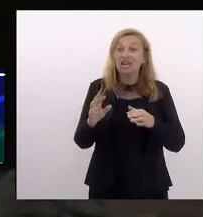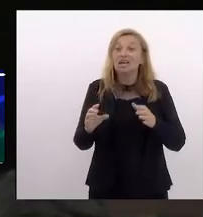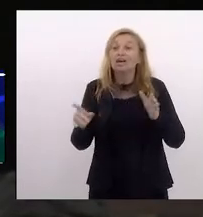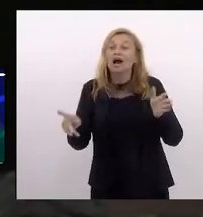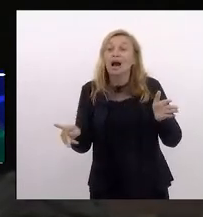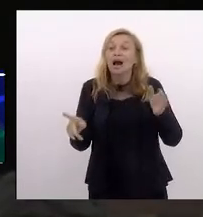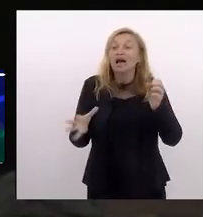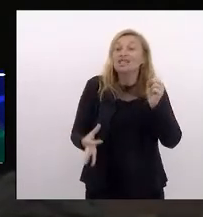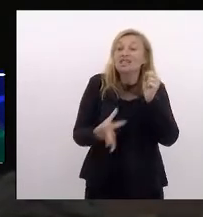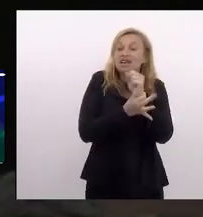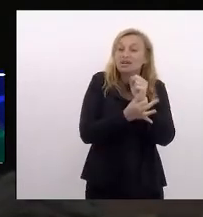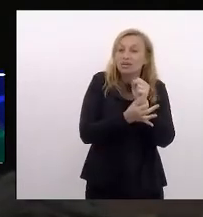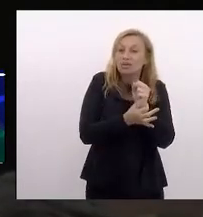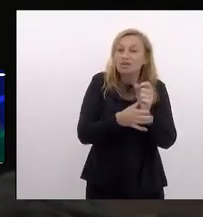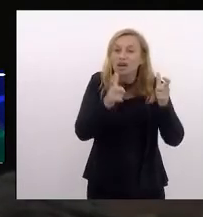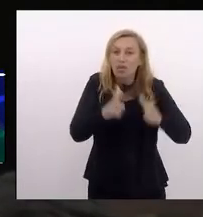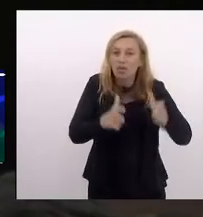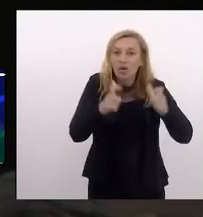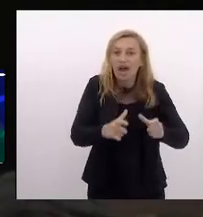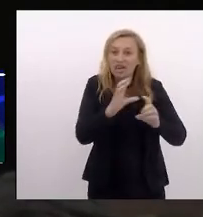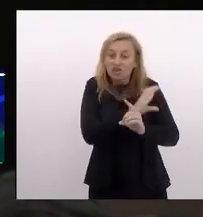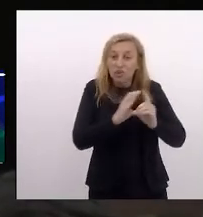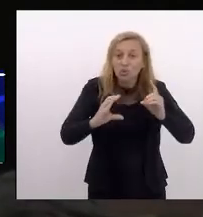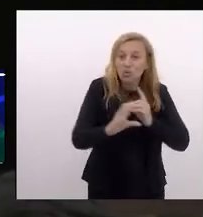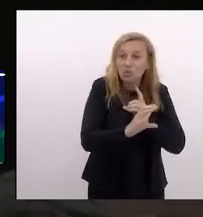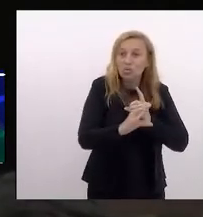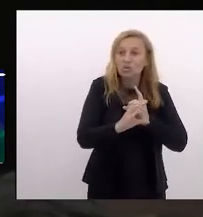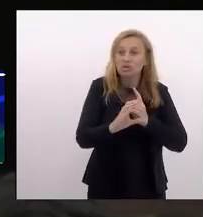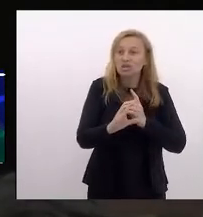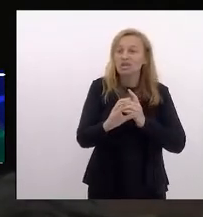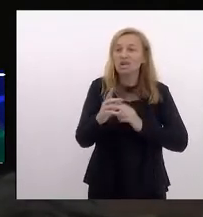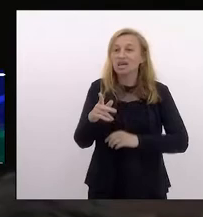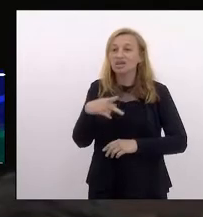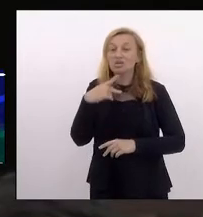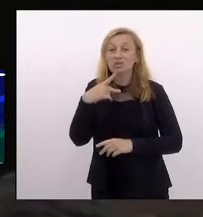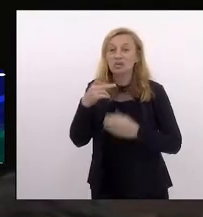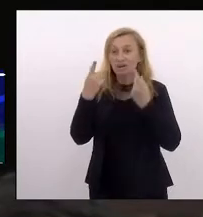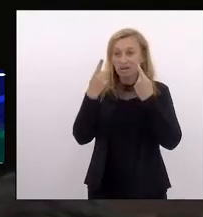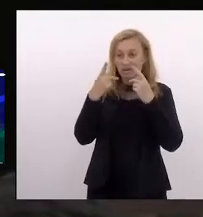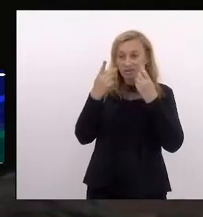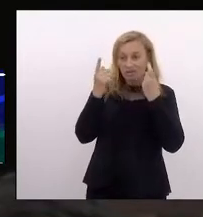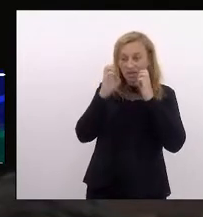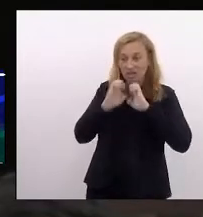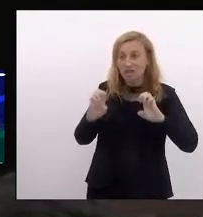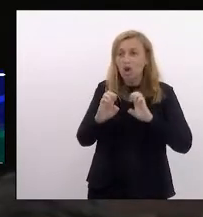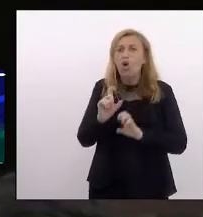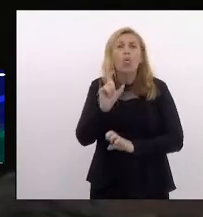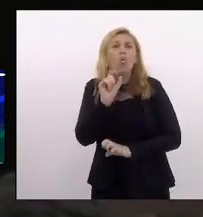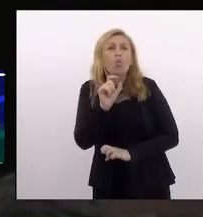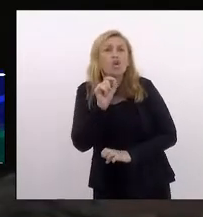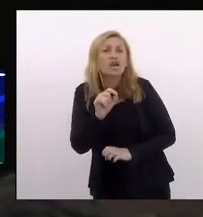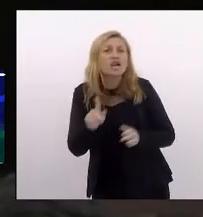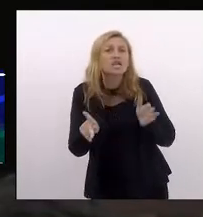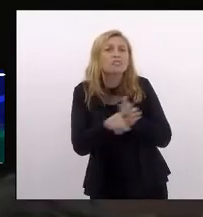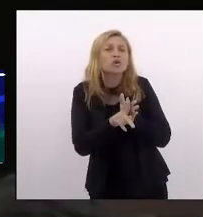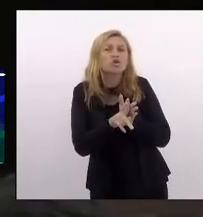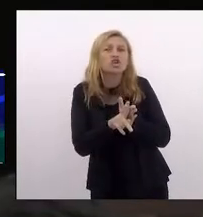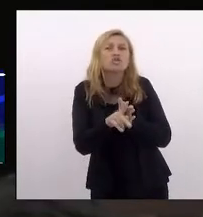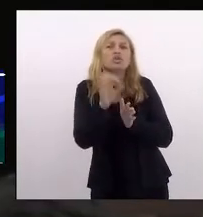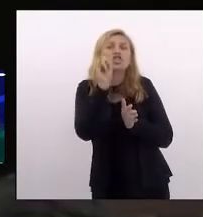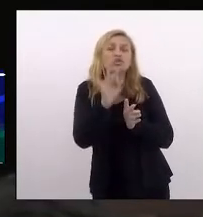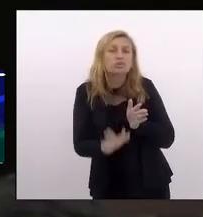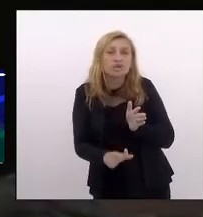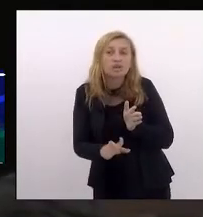da lei a proteção aos locais de culto EA suas liturgias O que é que esse projeto vem